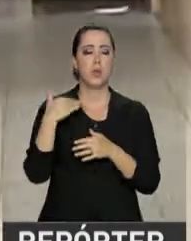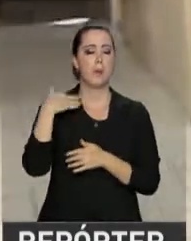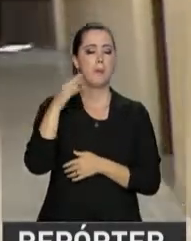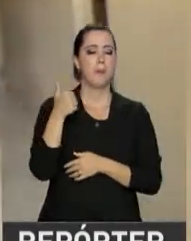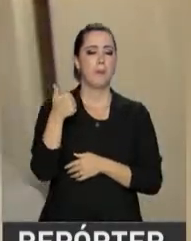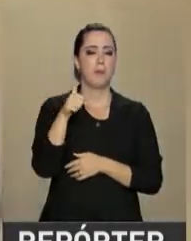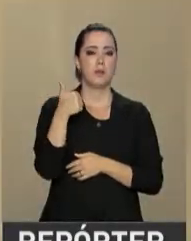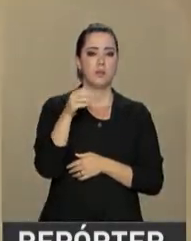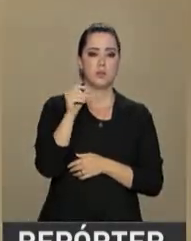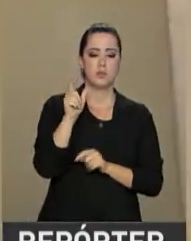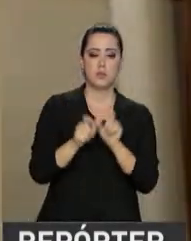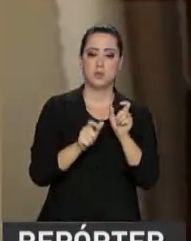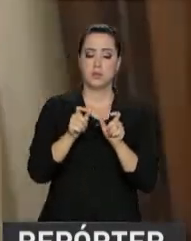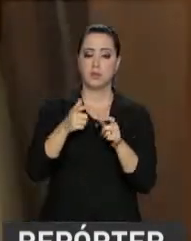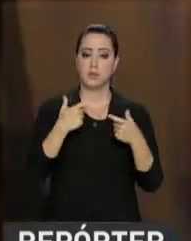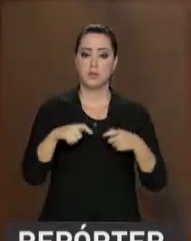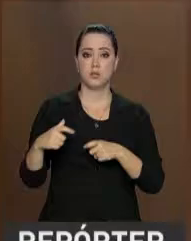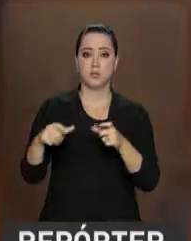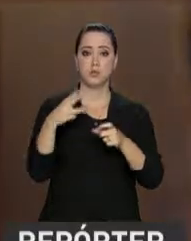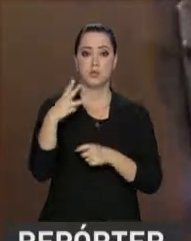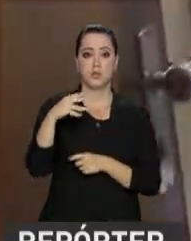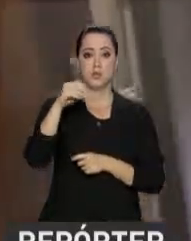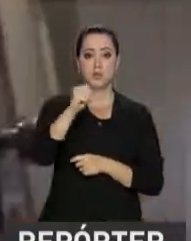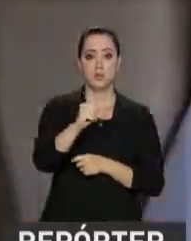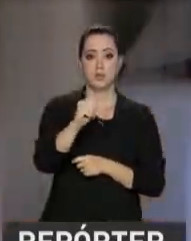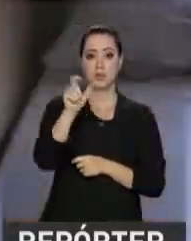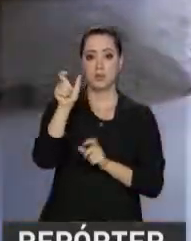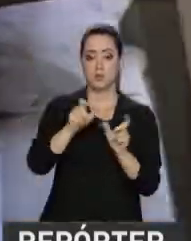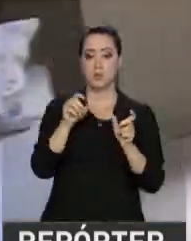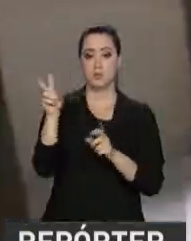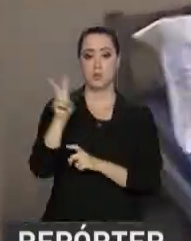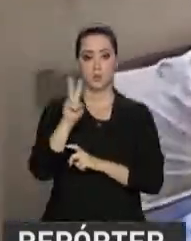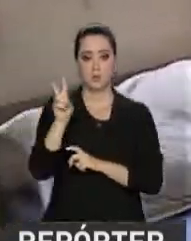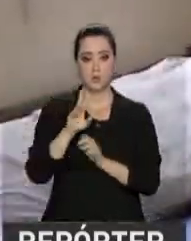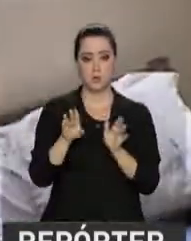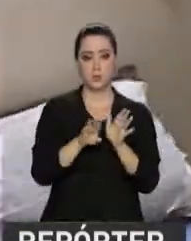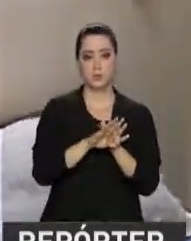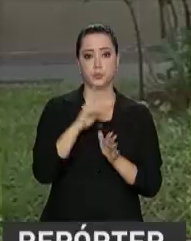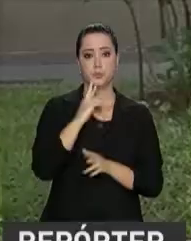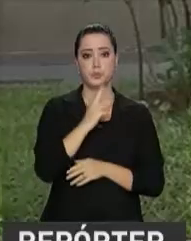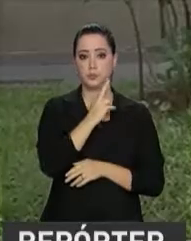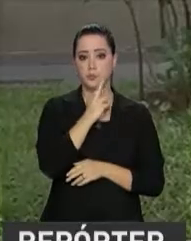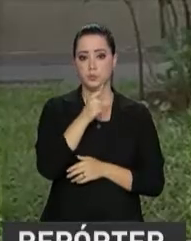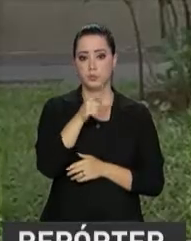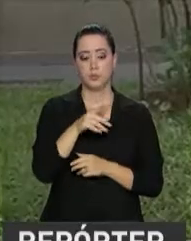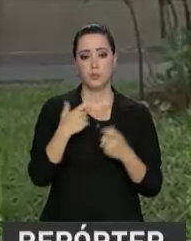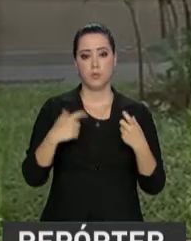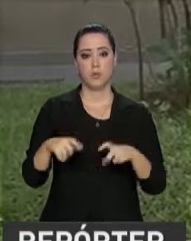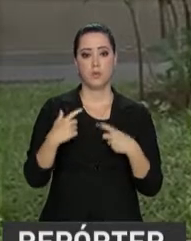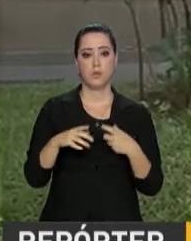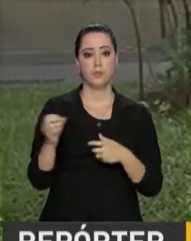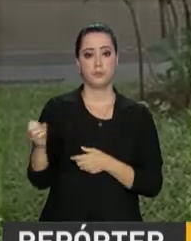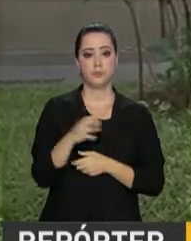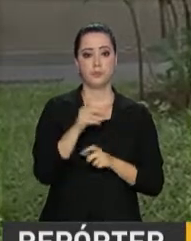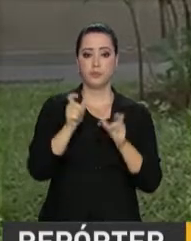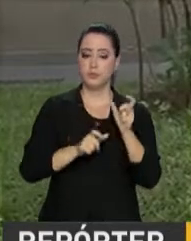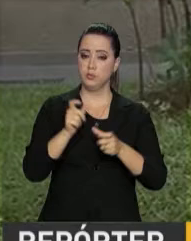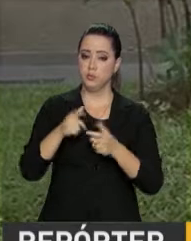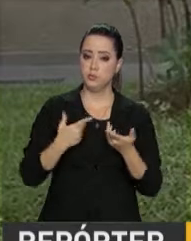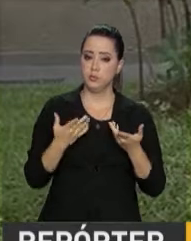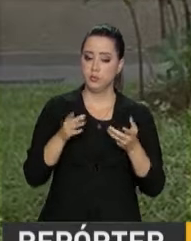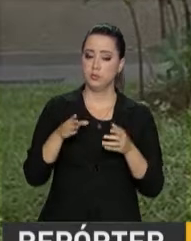110 leite os 39 reservados para os venezuelanos que vieram de roraima no abrigo os novos moradores